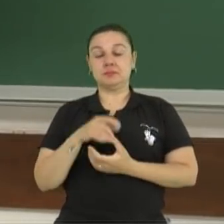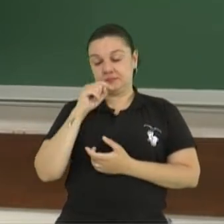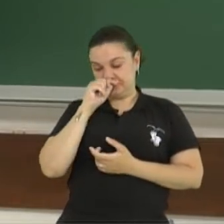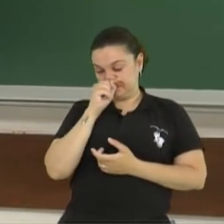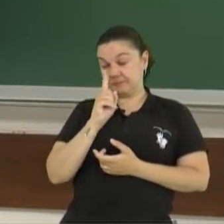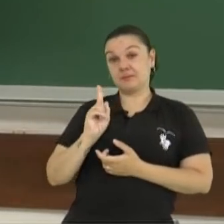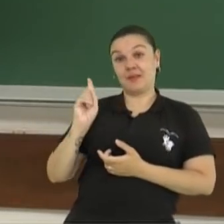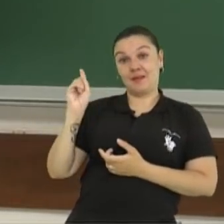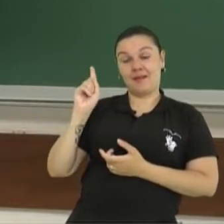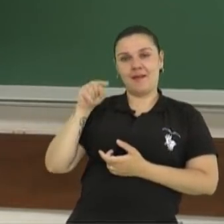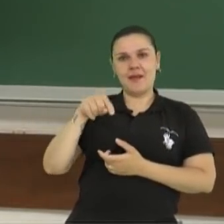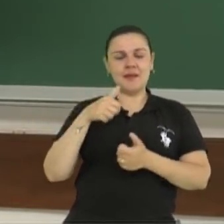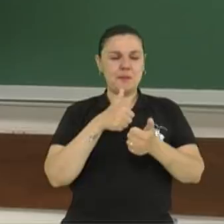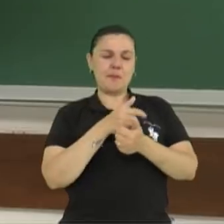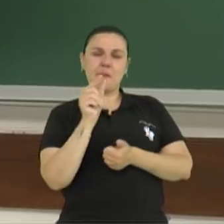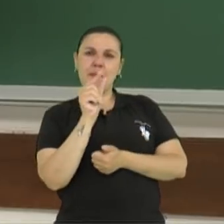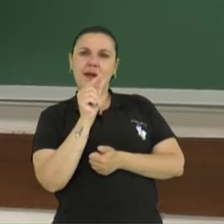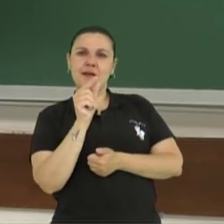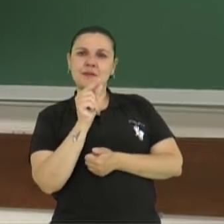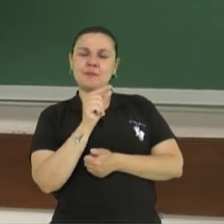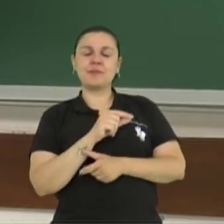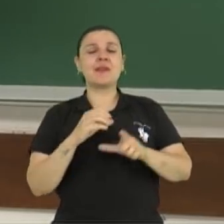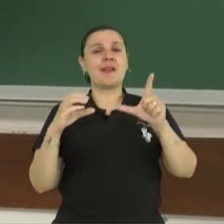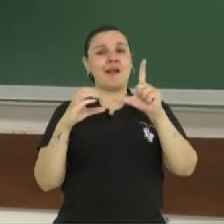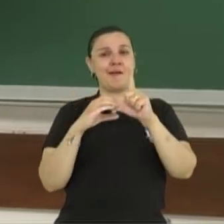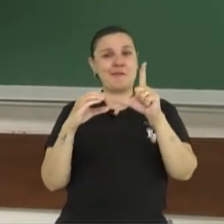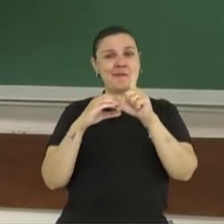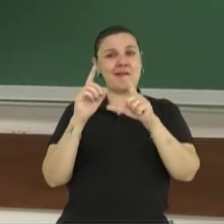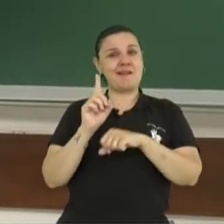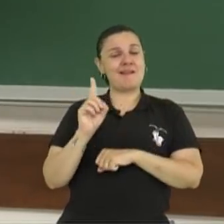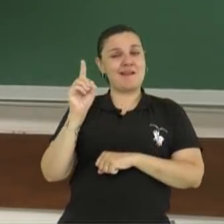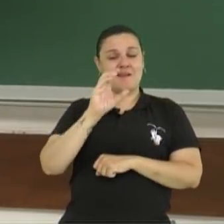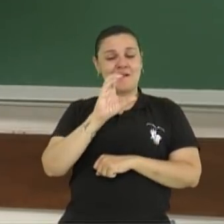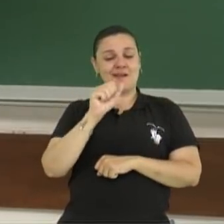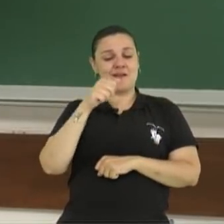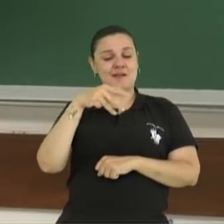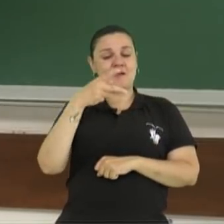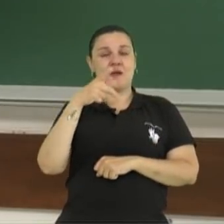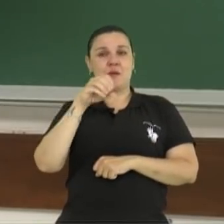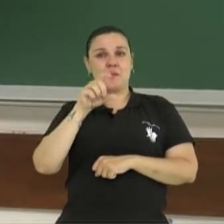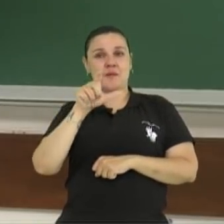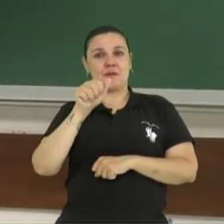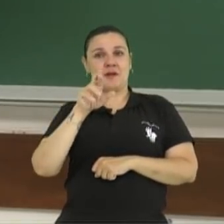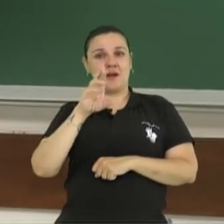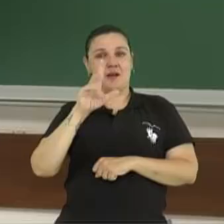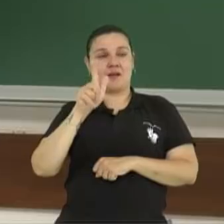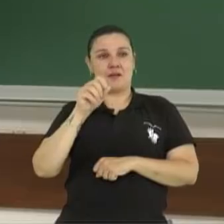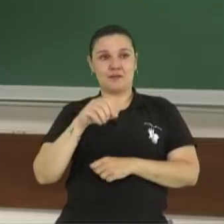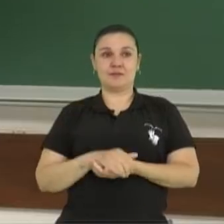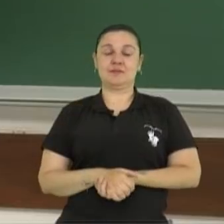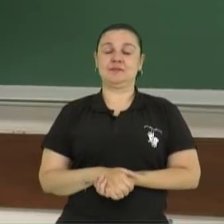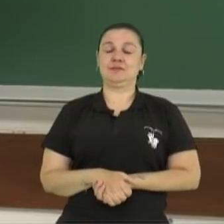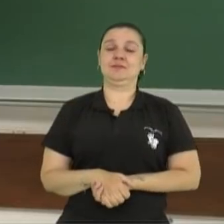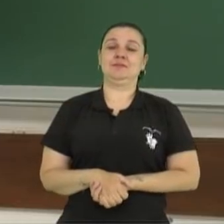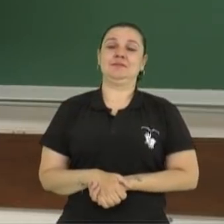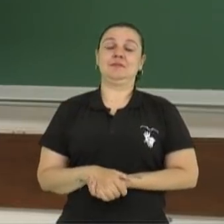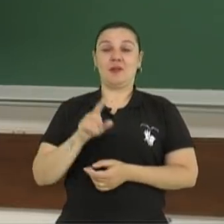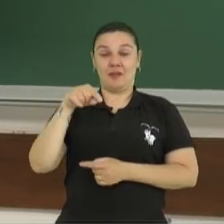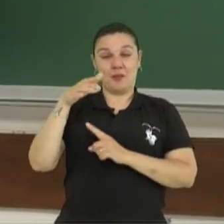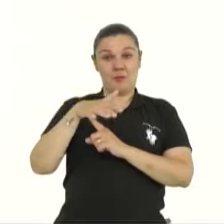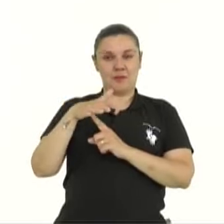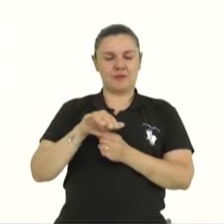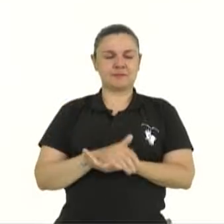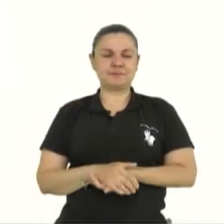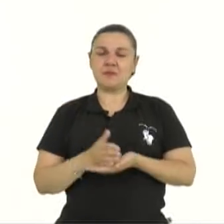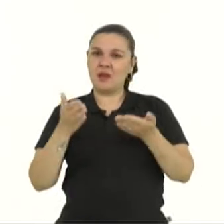aqui, inclusive, ela fica em Campo Largo, que é um município aqui do estado do Paraná, tá bom? E a